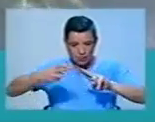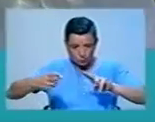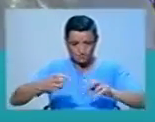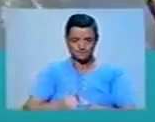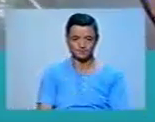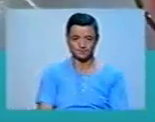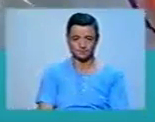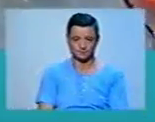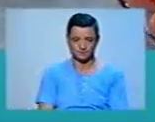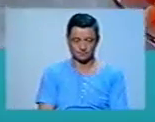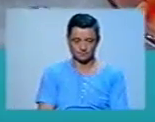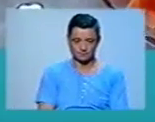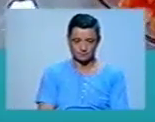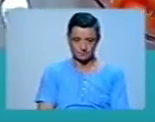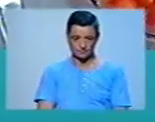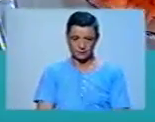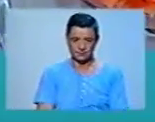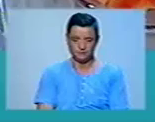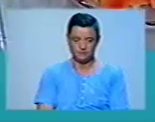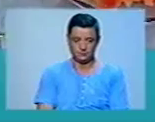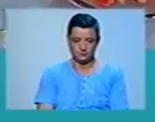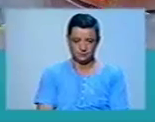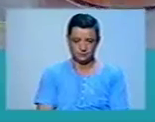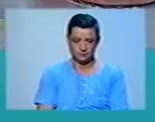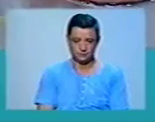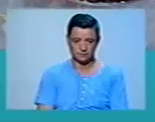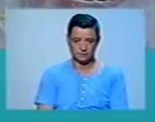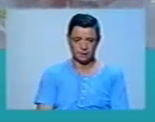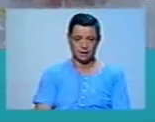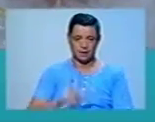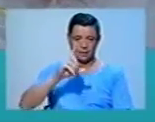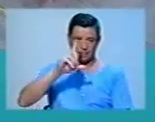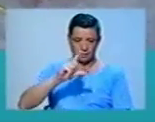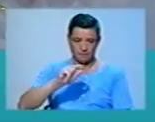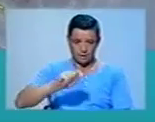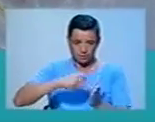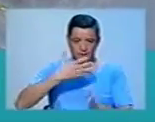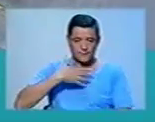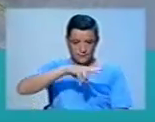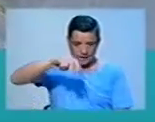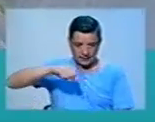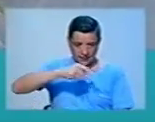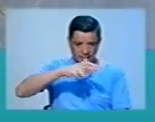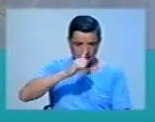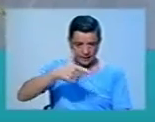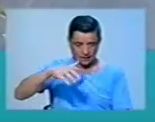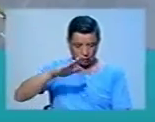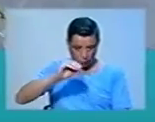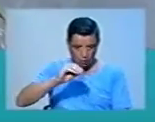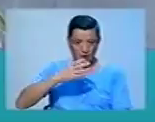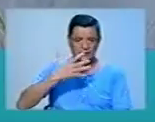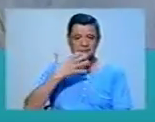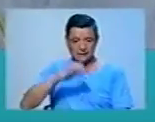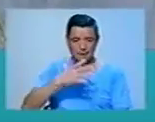cubinhos, 4 latas de atum escorrido e vamos necessitar ainda de 1 colher de sopa de farinha de trigo, sal e pimenta quanto